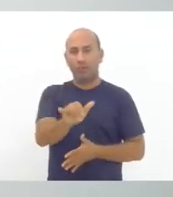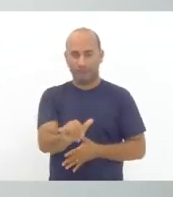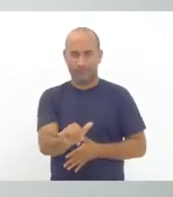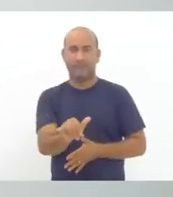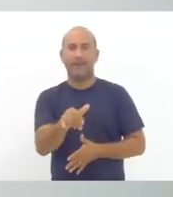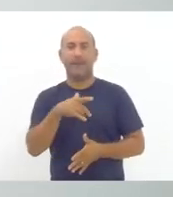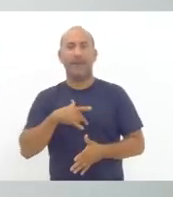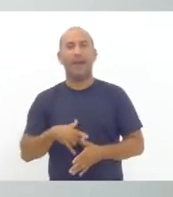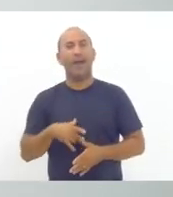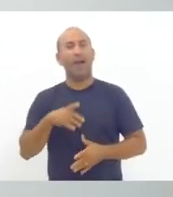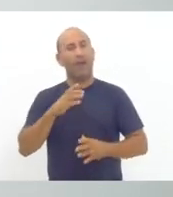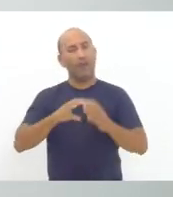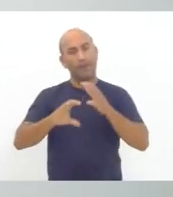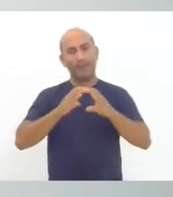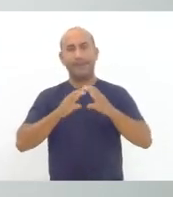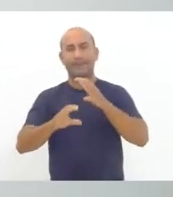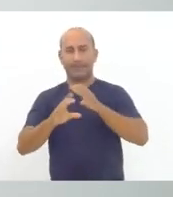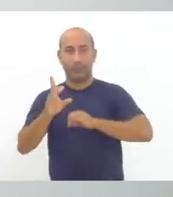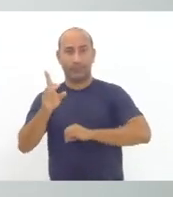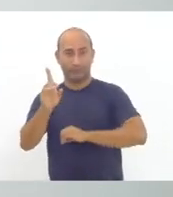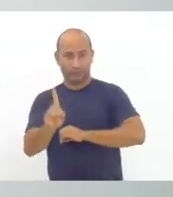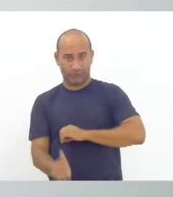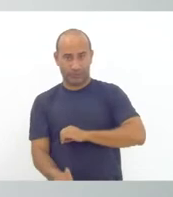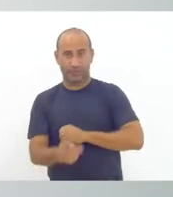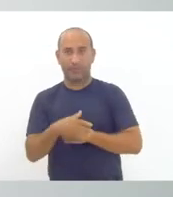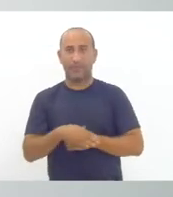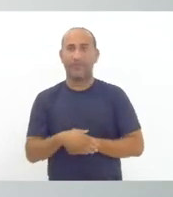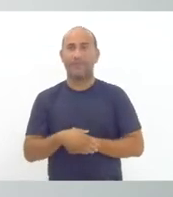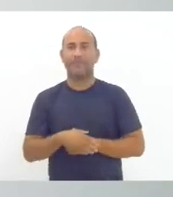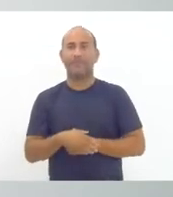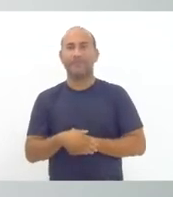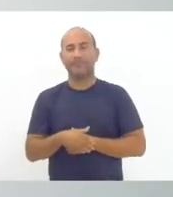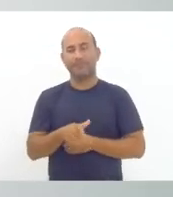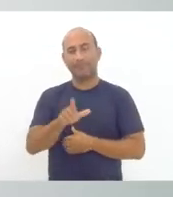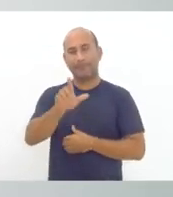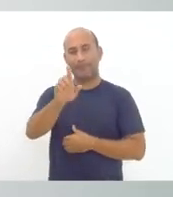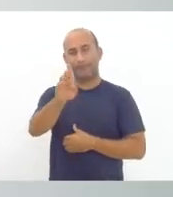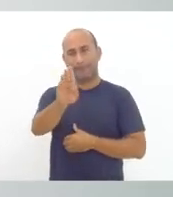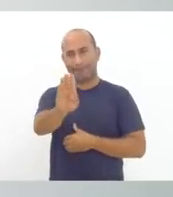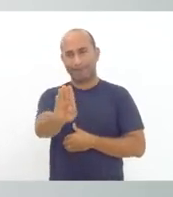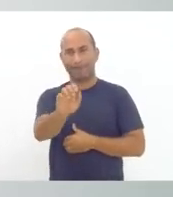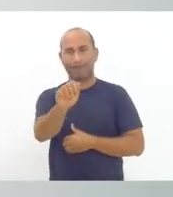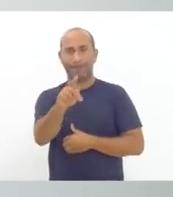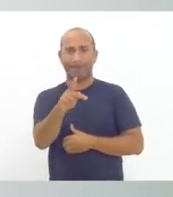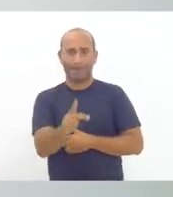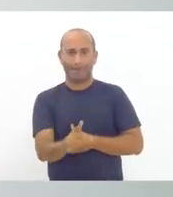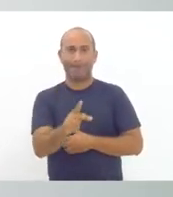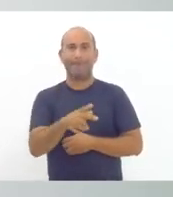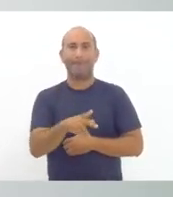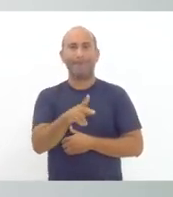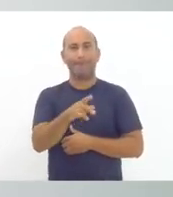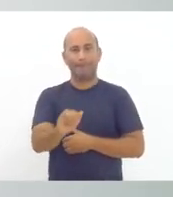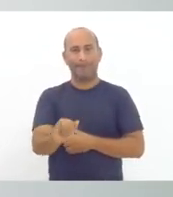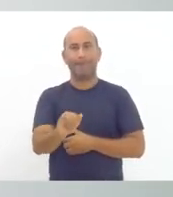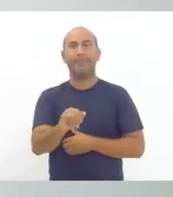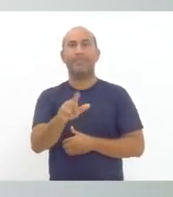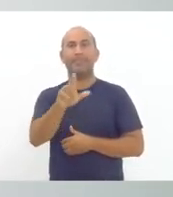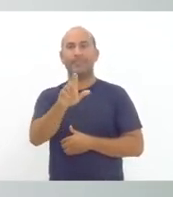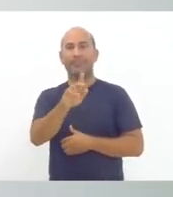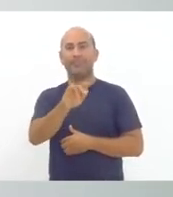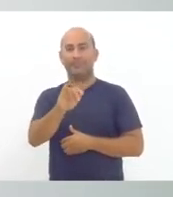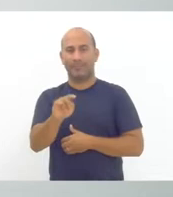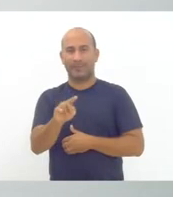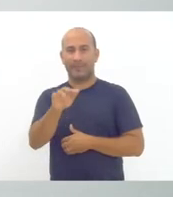de comunicação faz caindo pai de Luiz Felipe sua maior obra prima e que